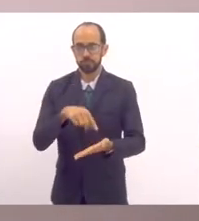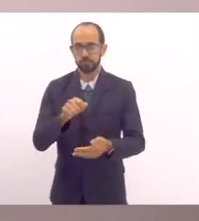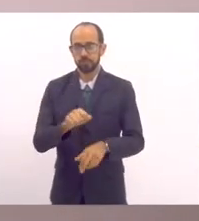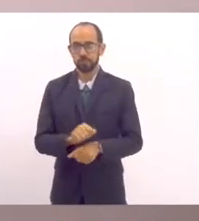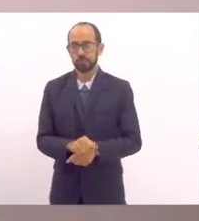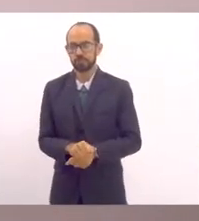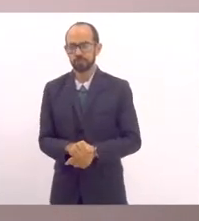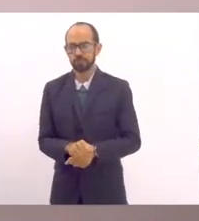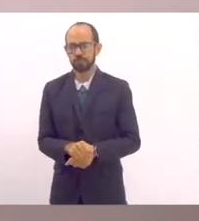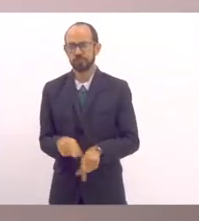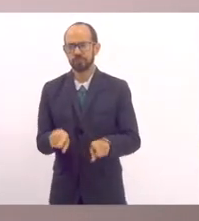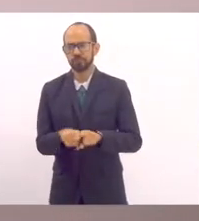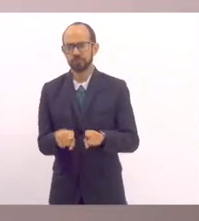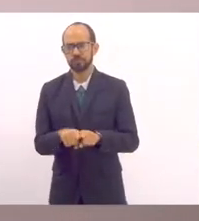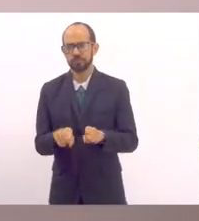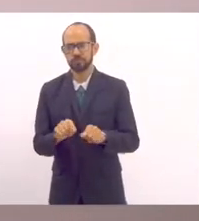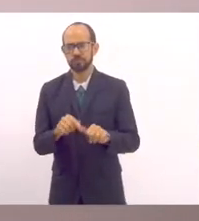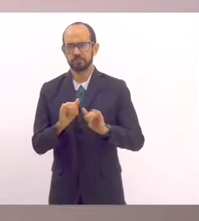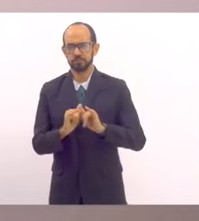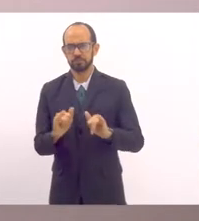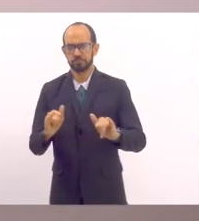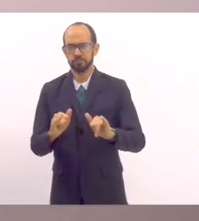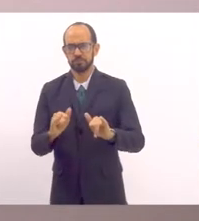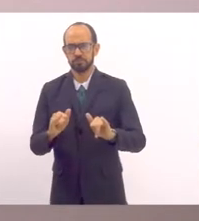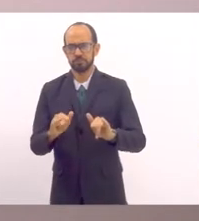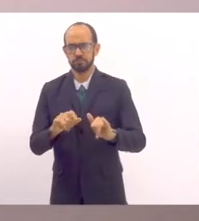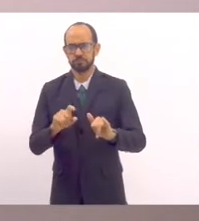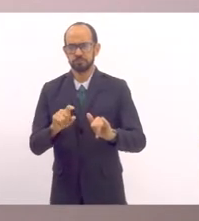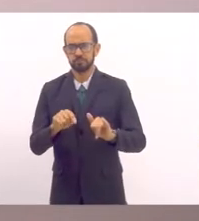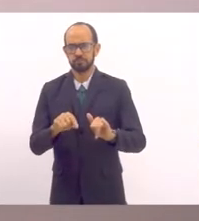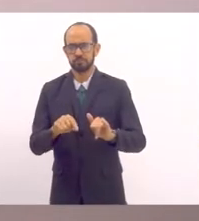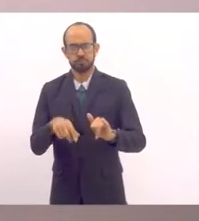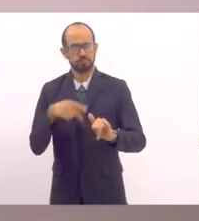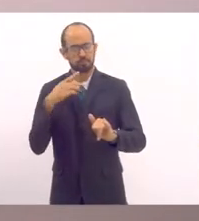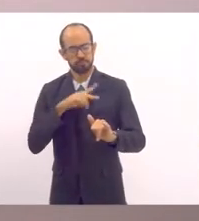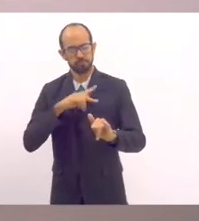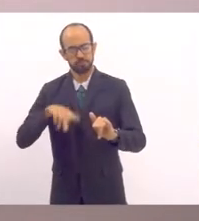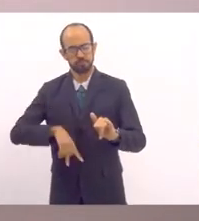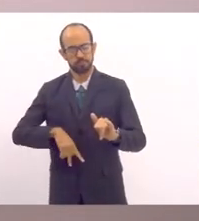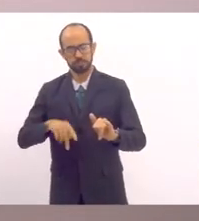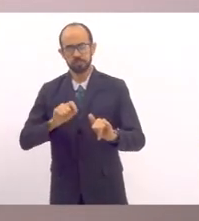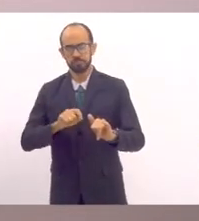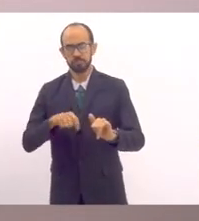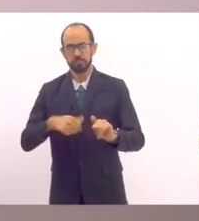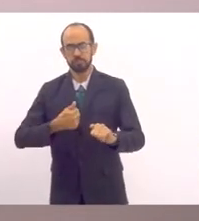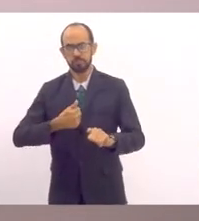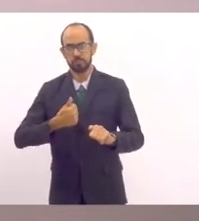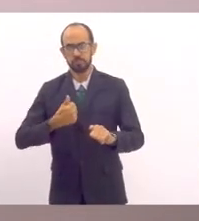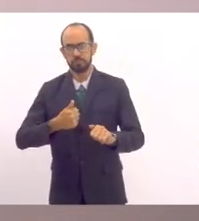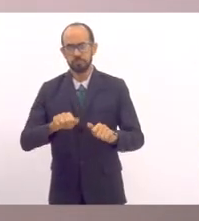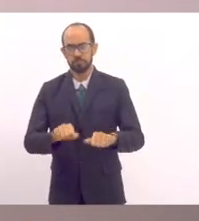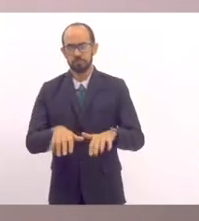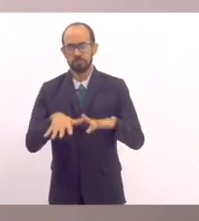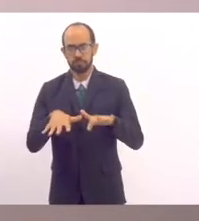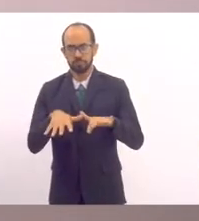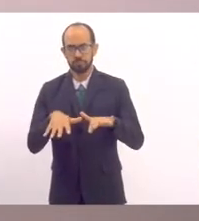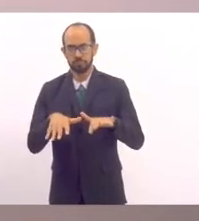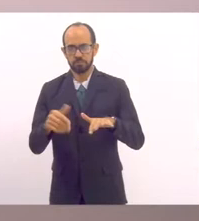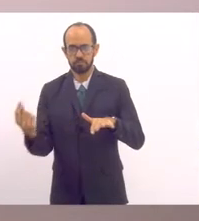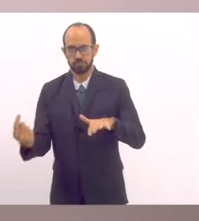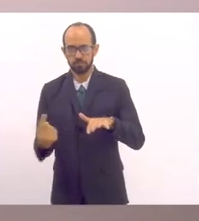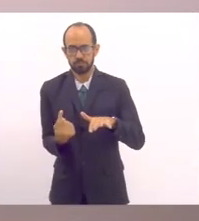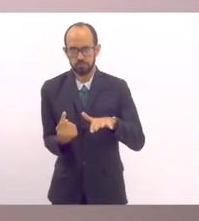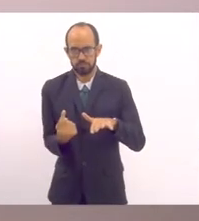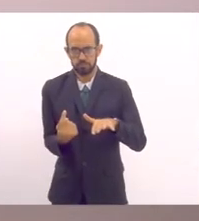Queria só registrar que, deputada, presidente, na primeira convocação dessa audiência, eu e acredito